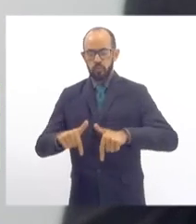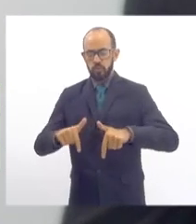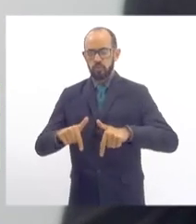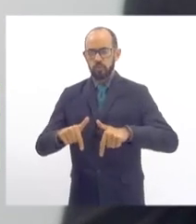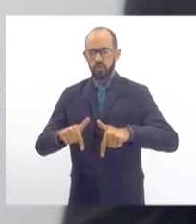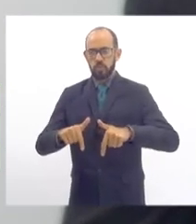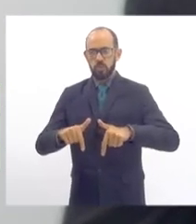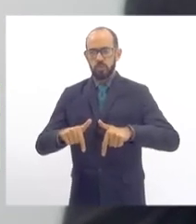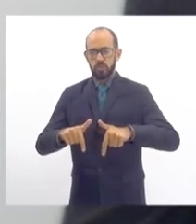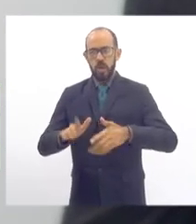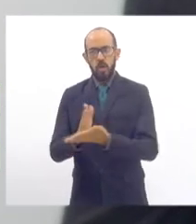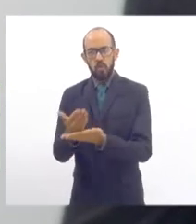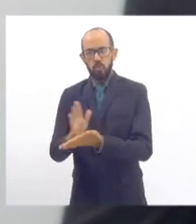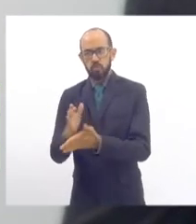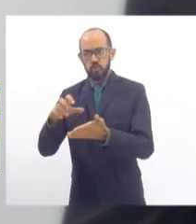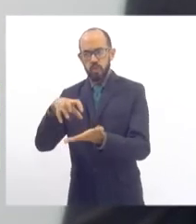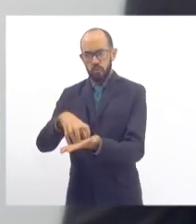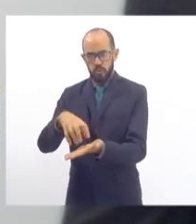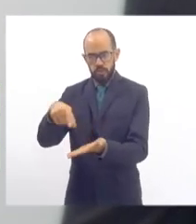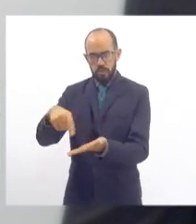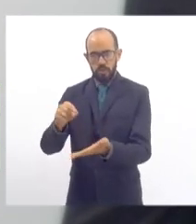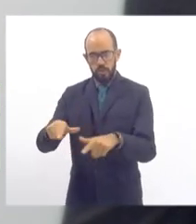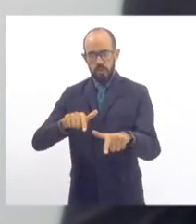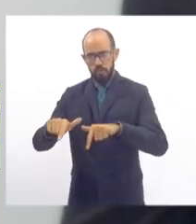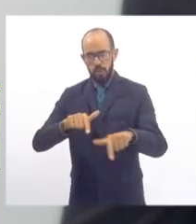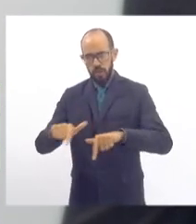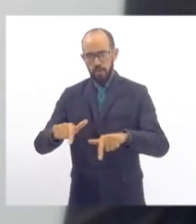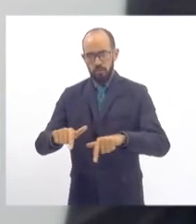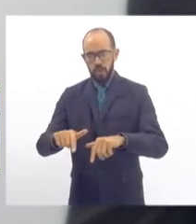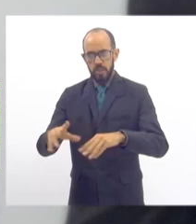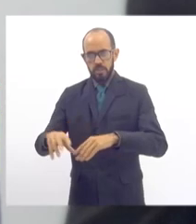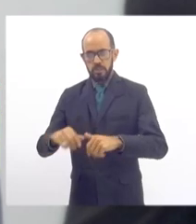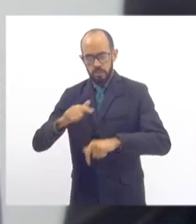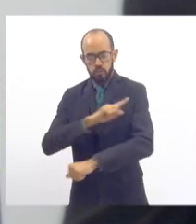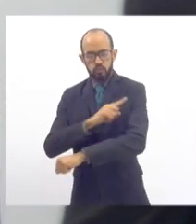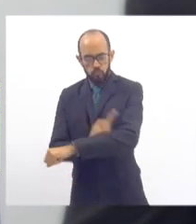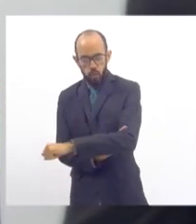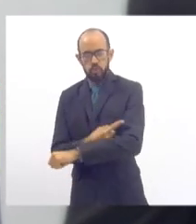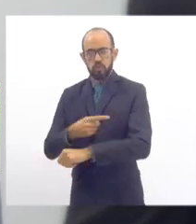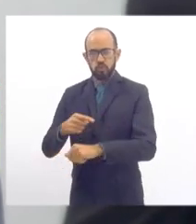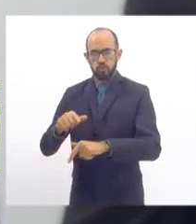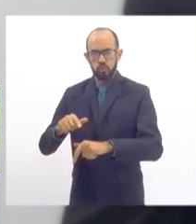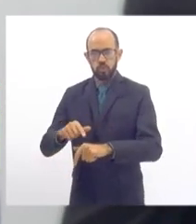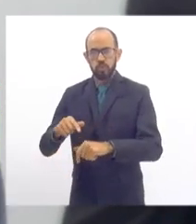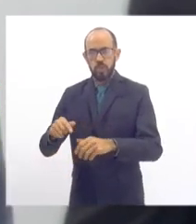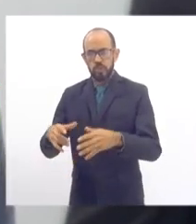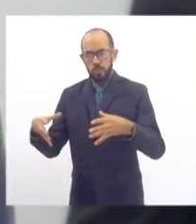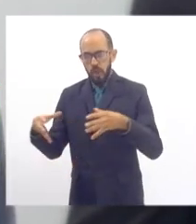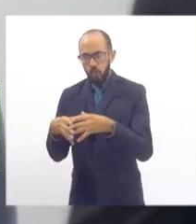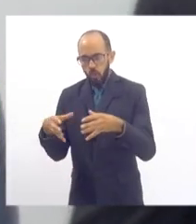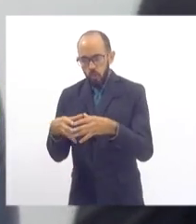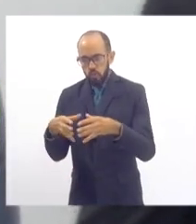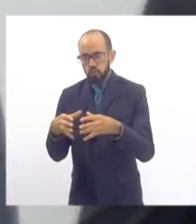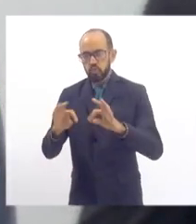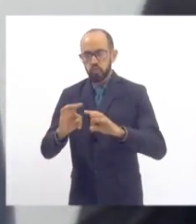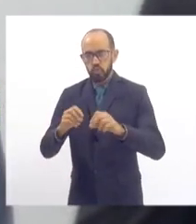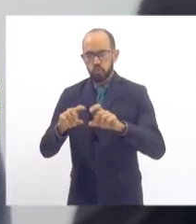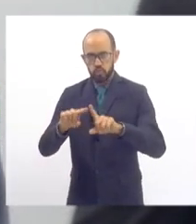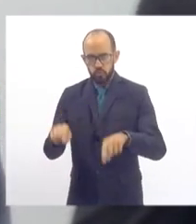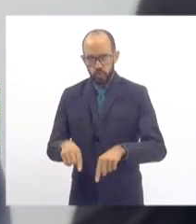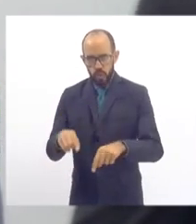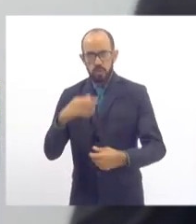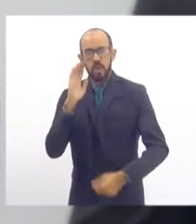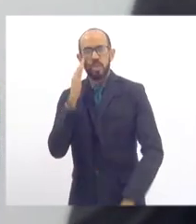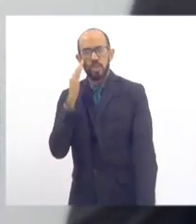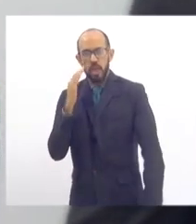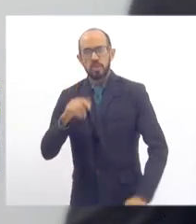E a gente tem trabalhado para que esse esforço se estenda ao conjunto dos servidores, A gente entende que os servidores do DETRAN